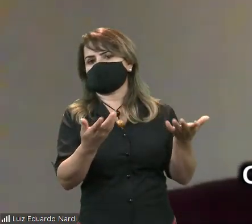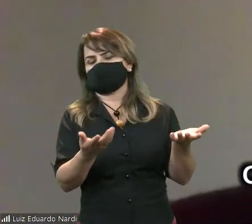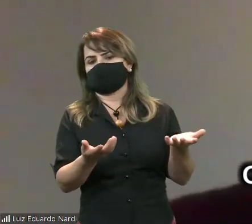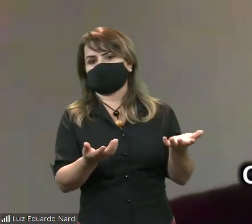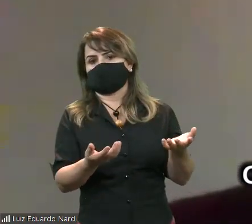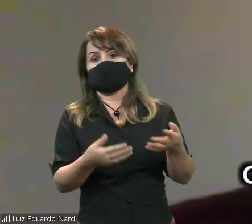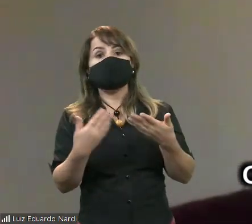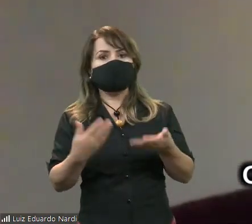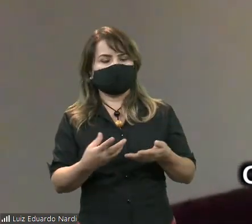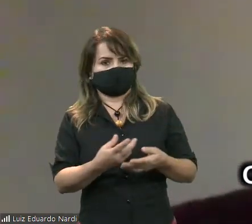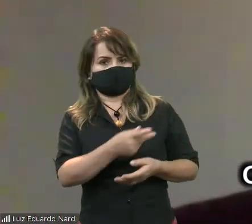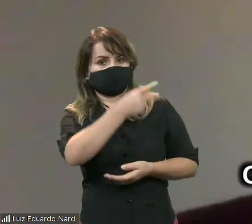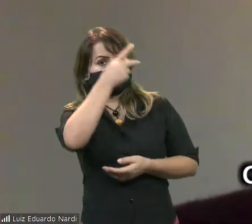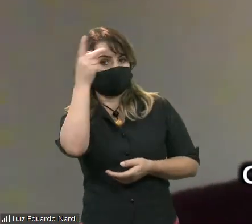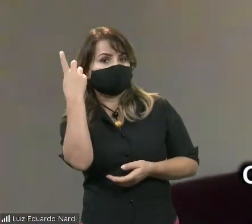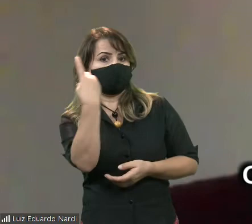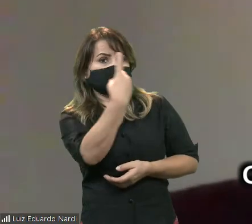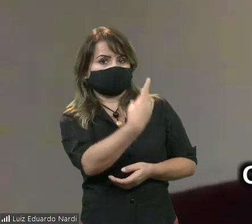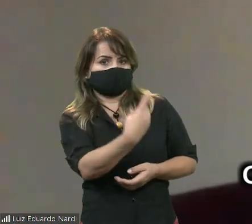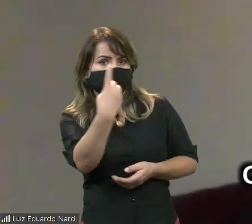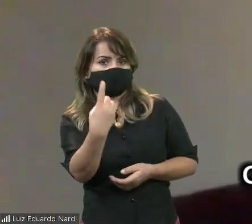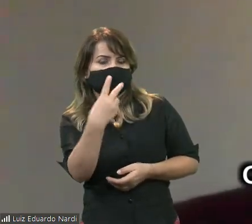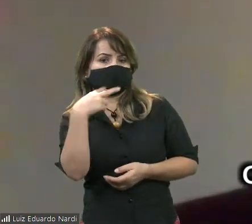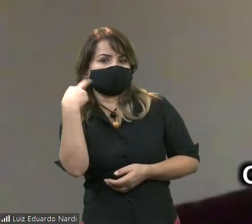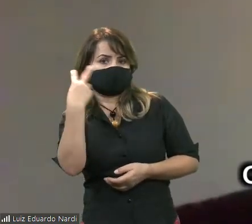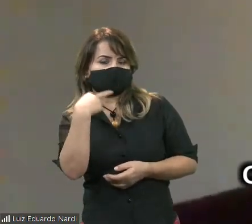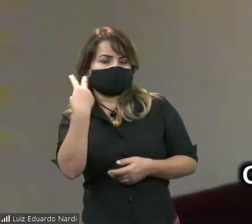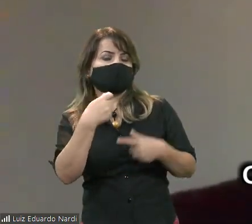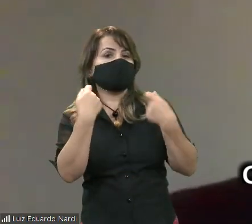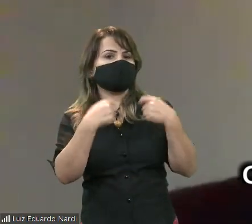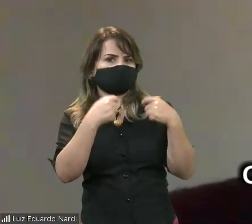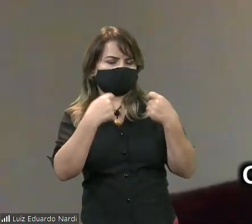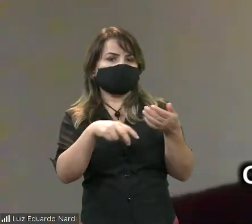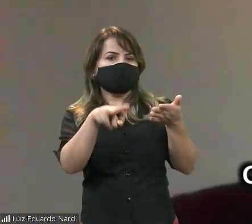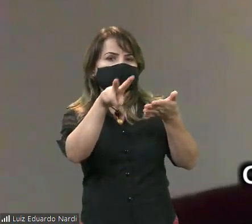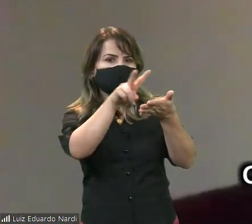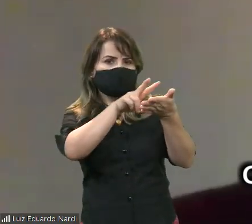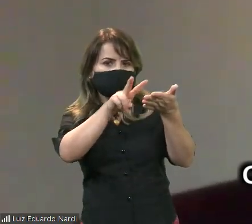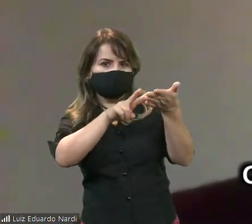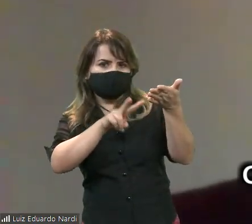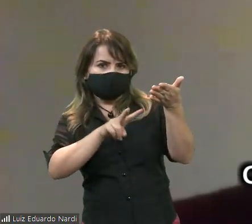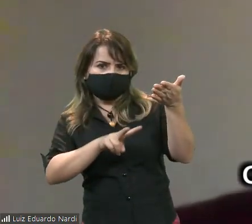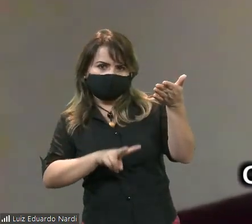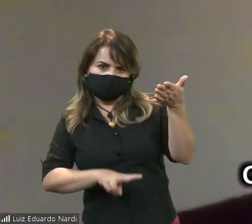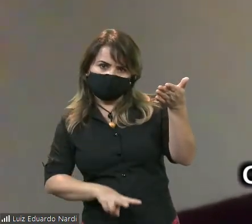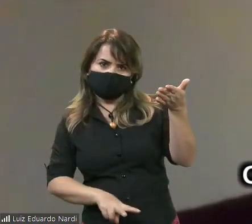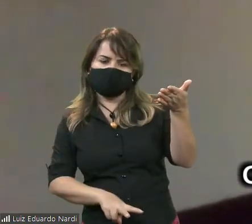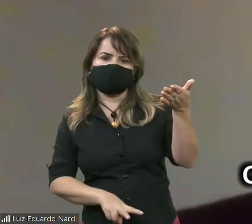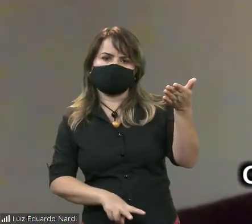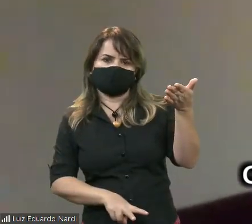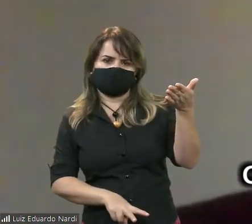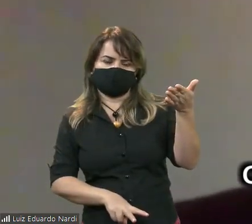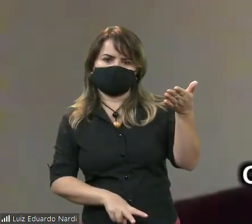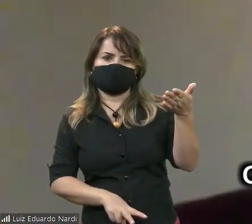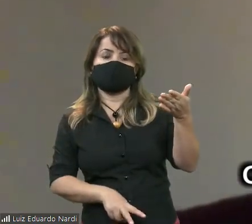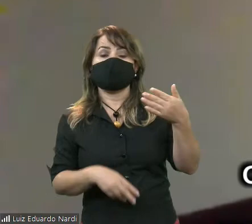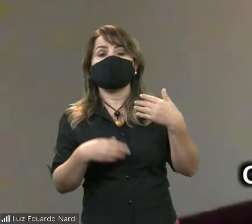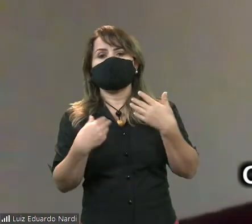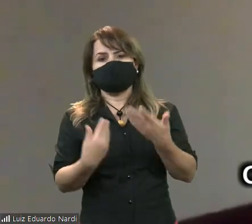uma ferramenta, porque é isso, porque é aquilo, porque vai isso, porque vai burocratizar mais.